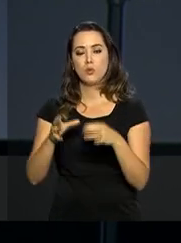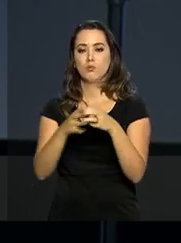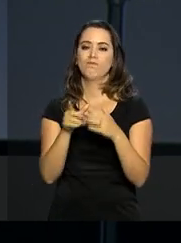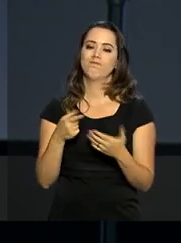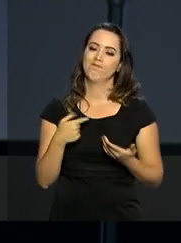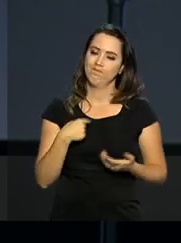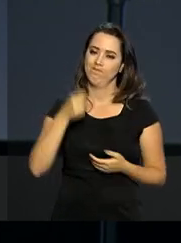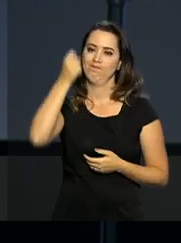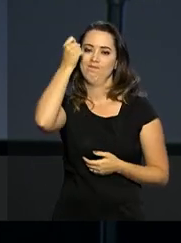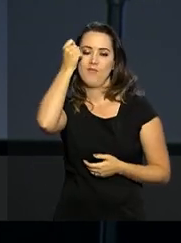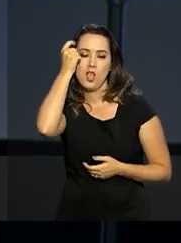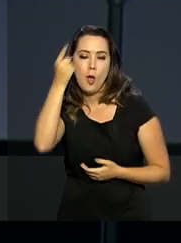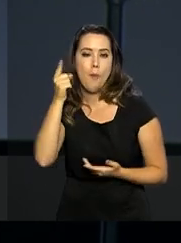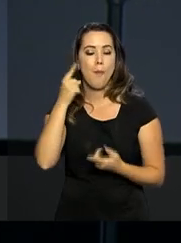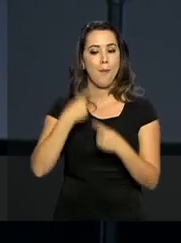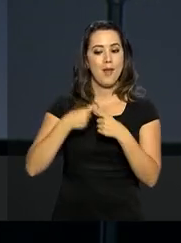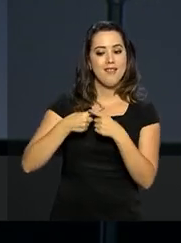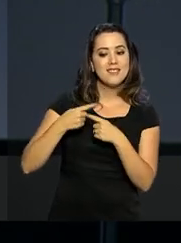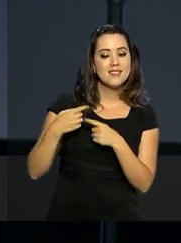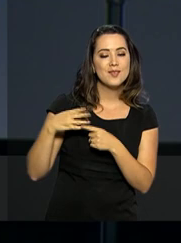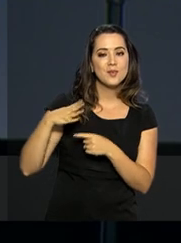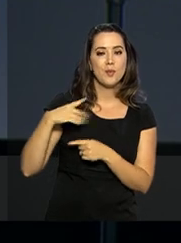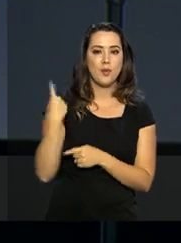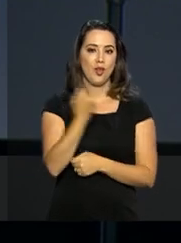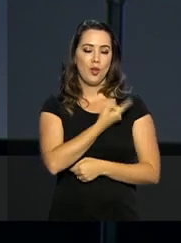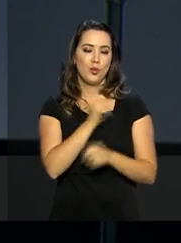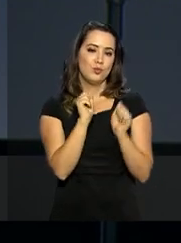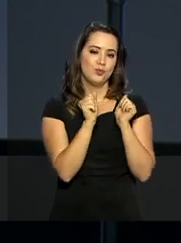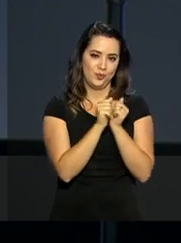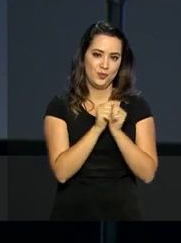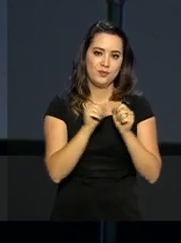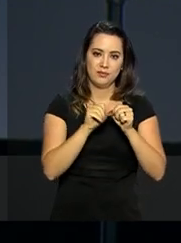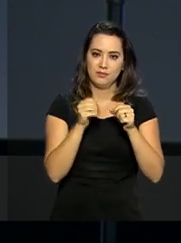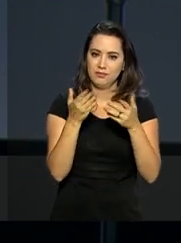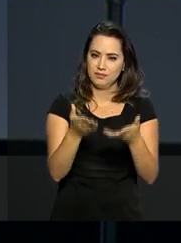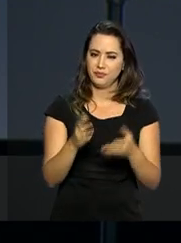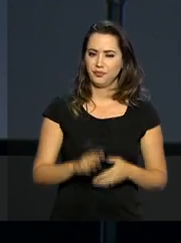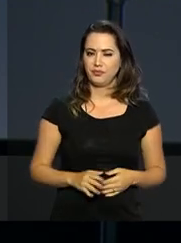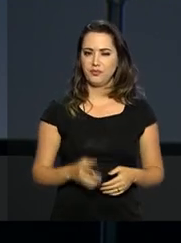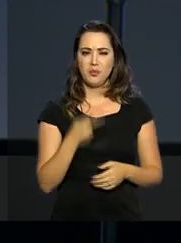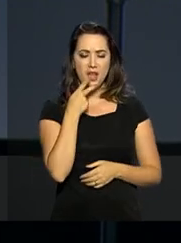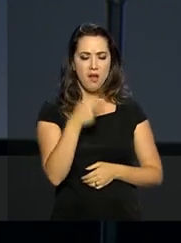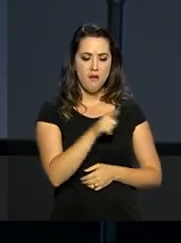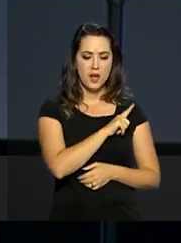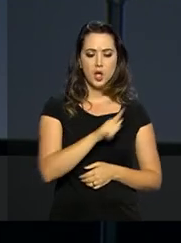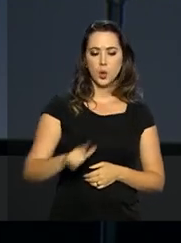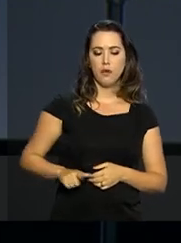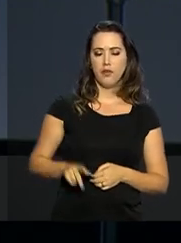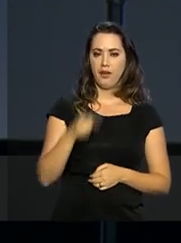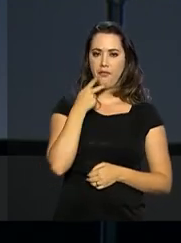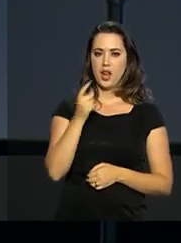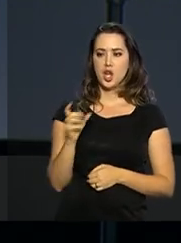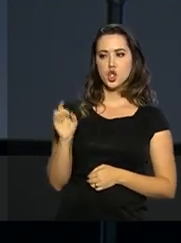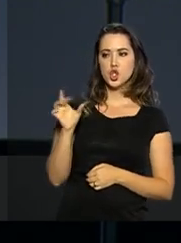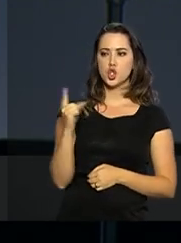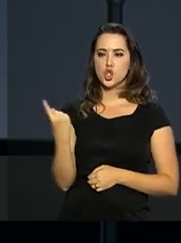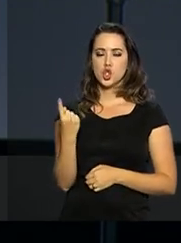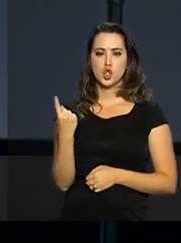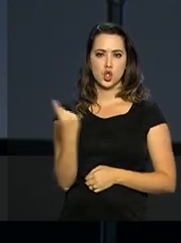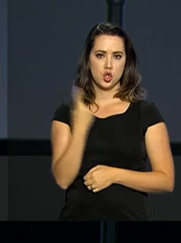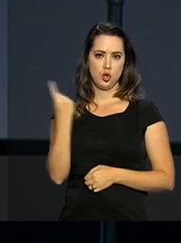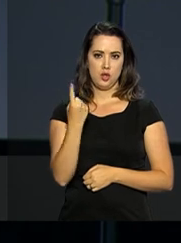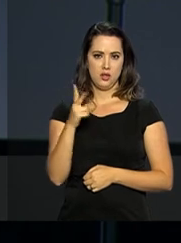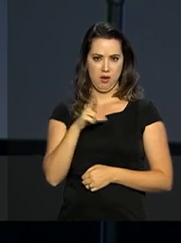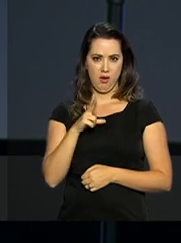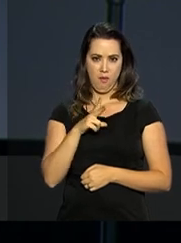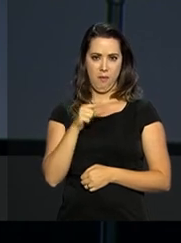penso eu, o que coletivamente nós fizemos. Essa coisa de governo, não pensem que é o presidente da República que faz tudo